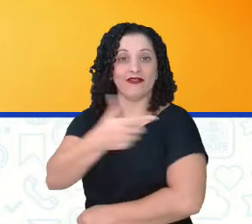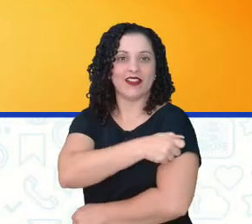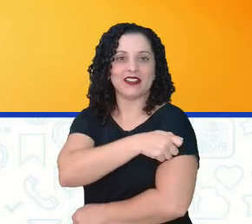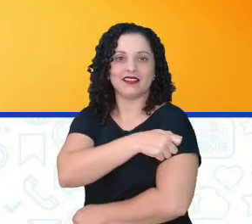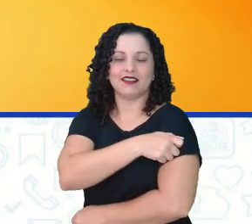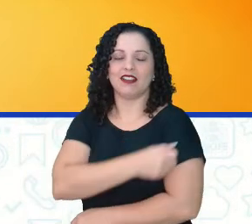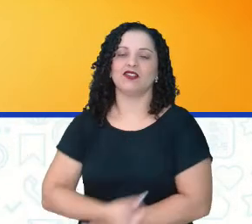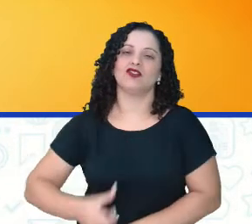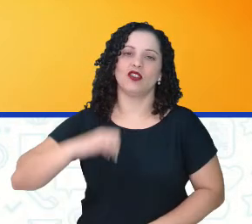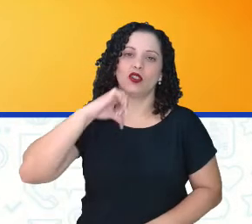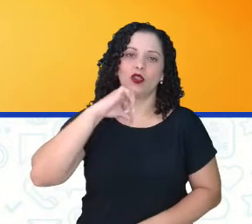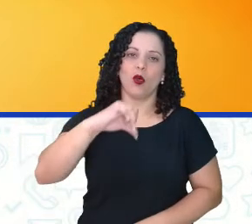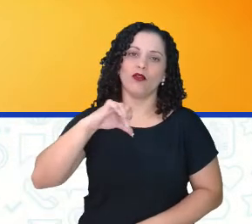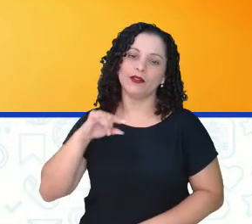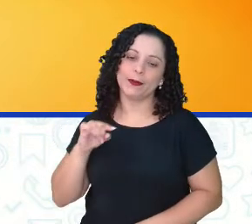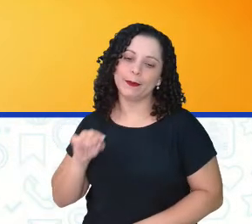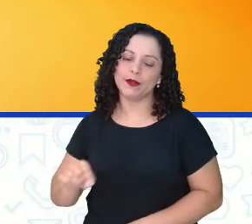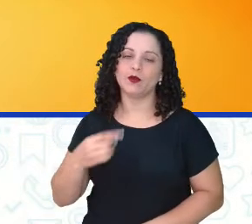9.480. Então,